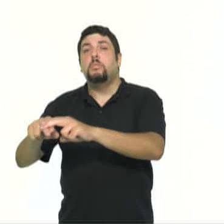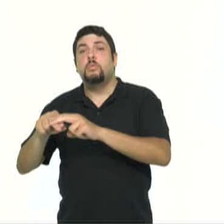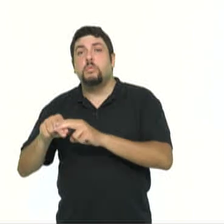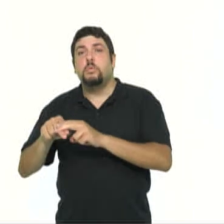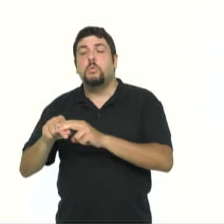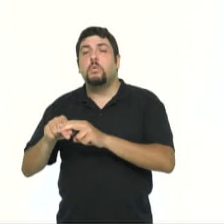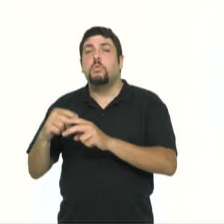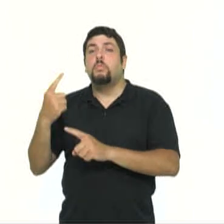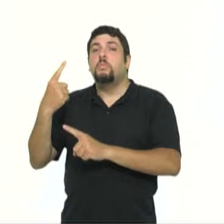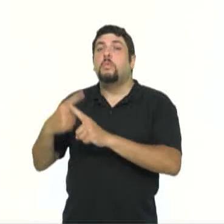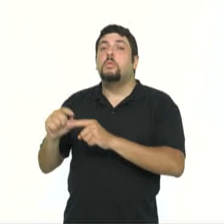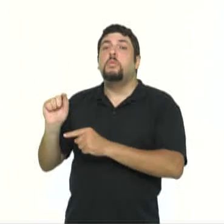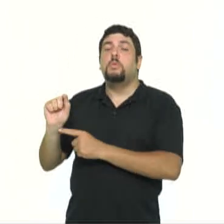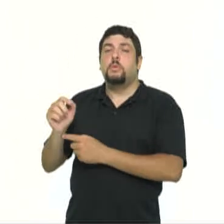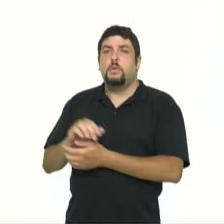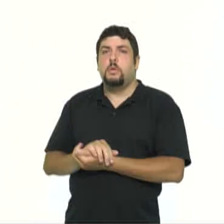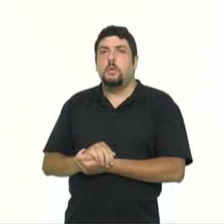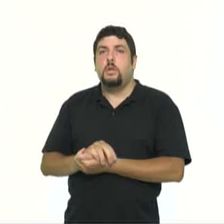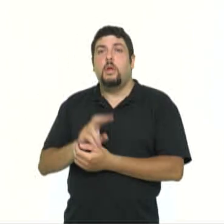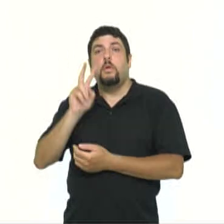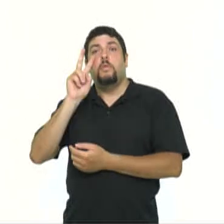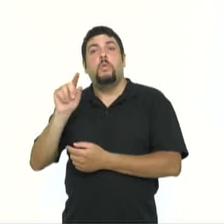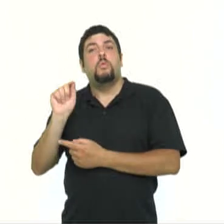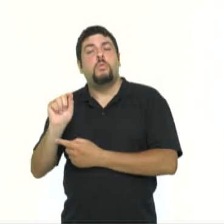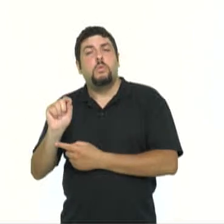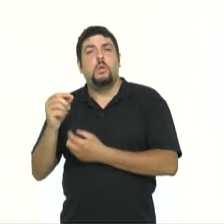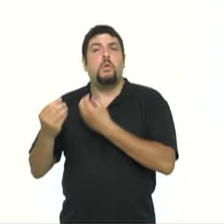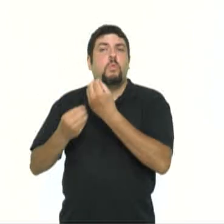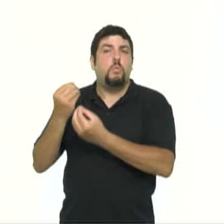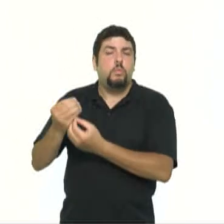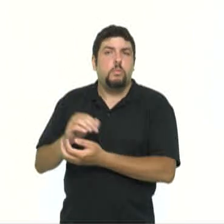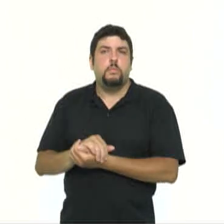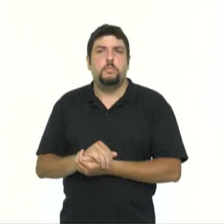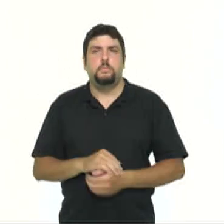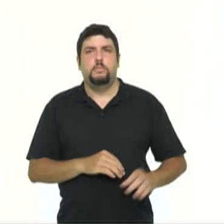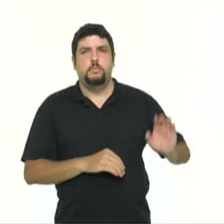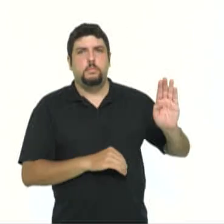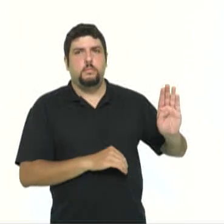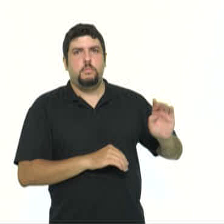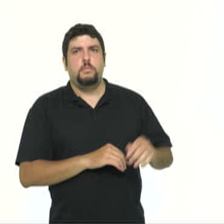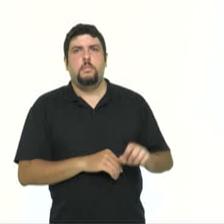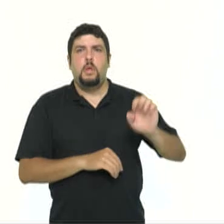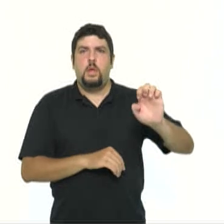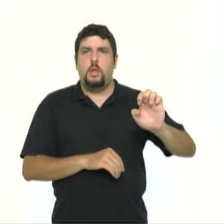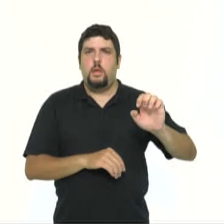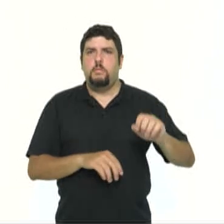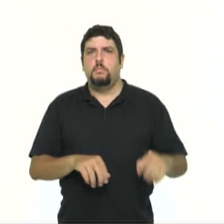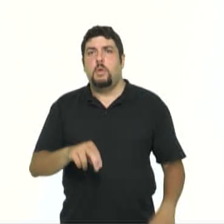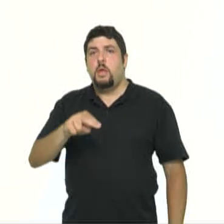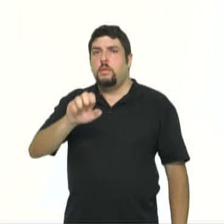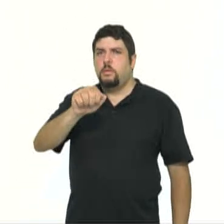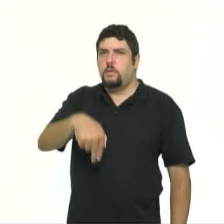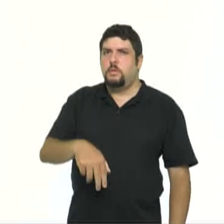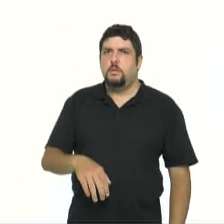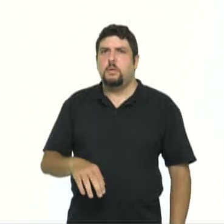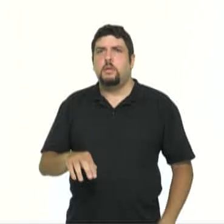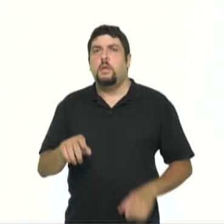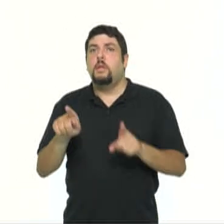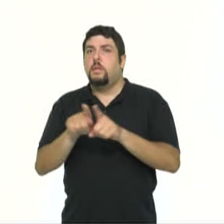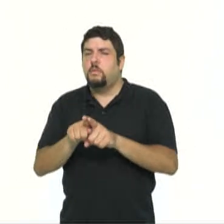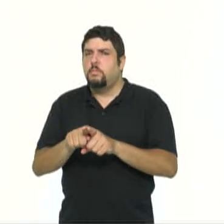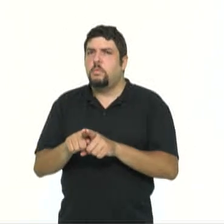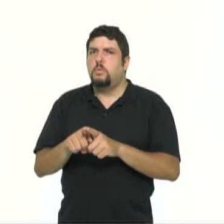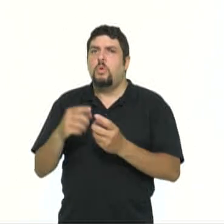uma vez que, visto como. Letra B. E, nem, também, bem